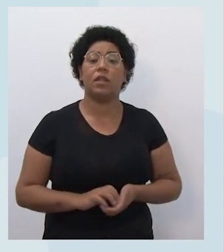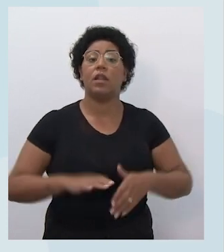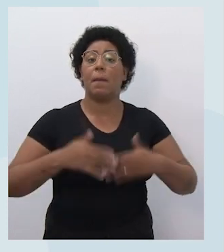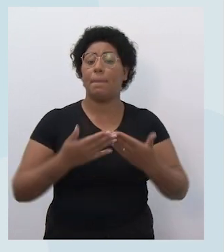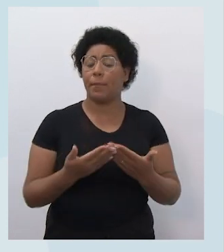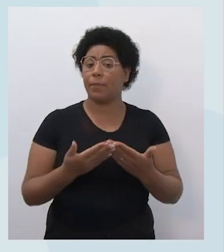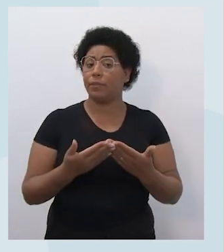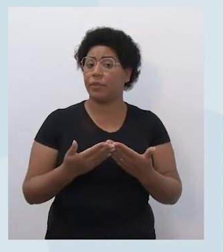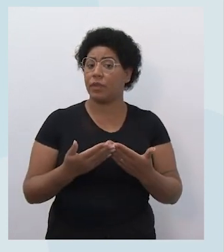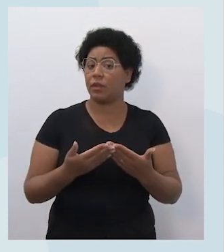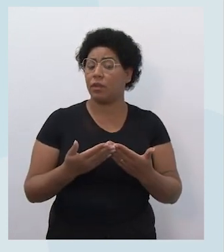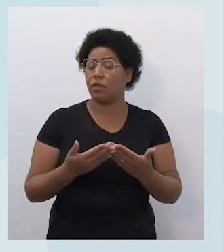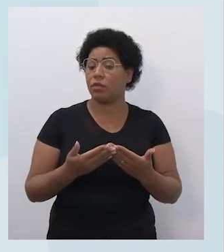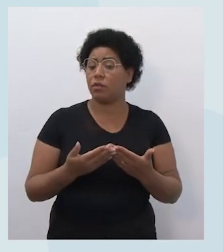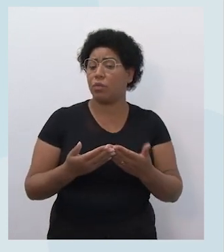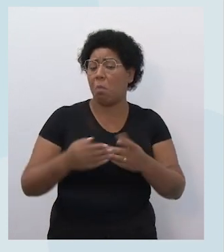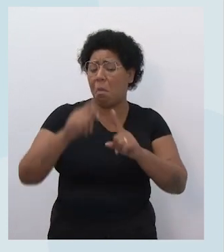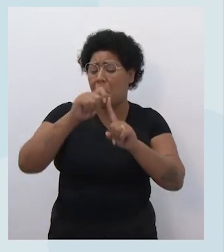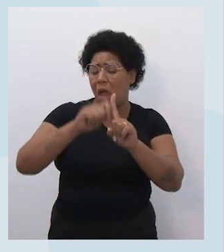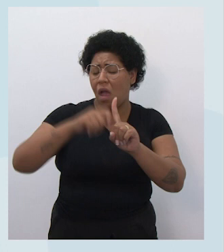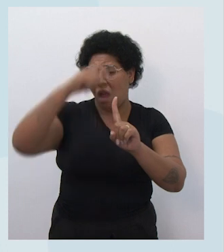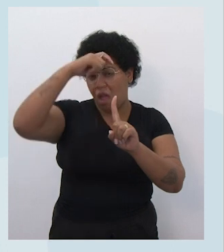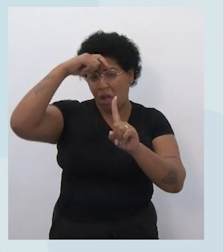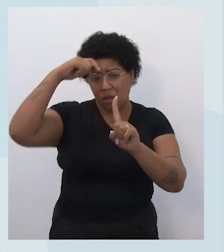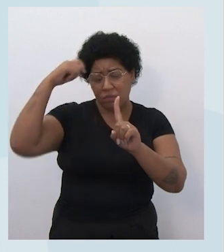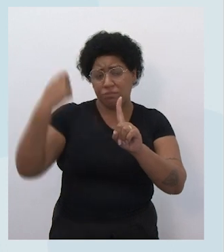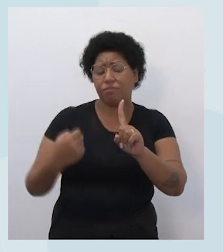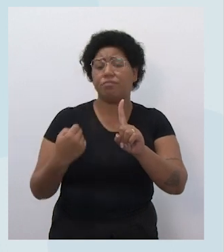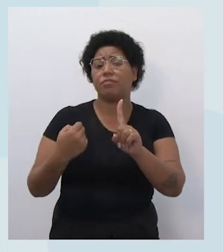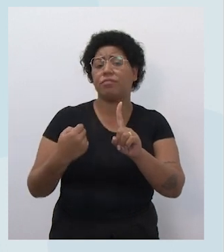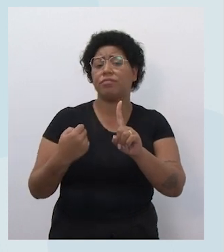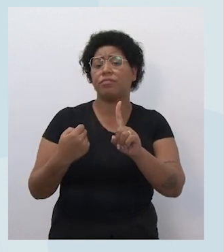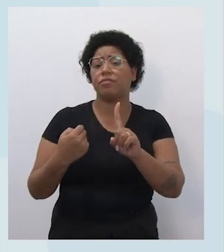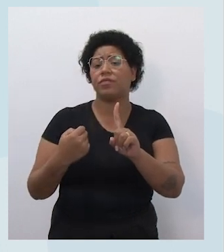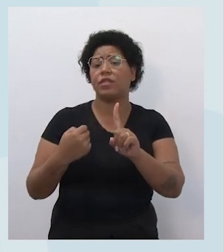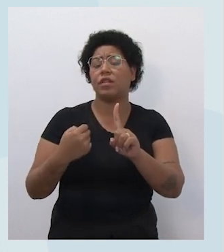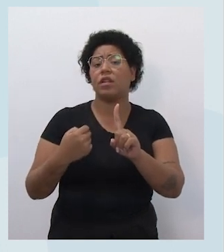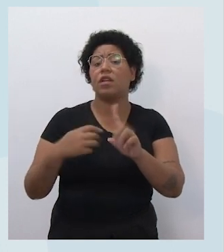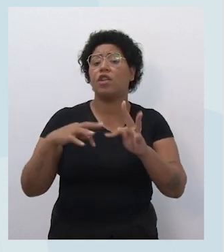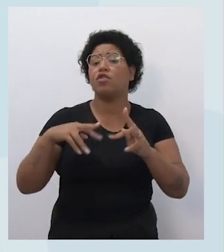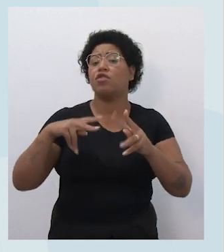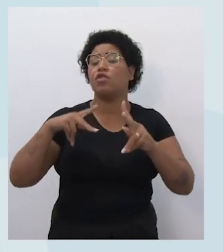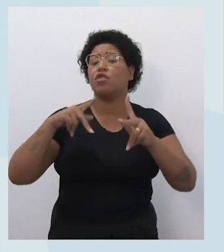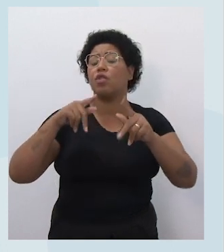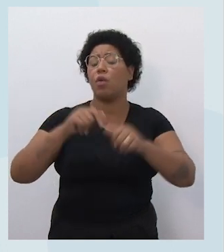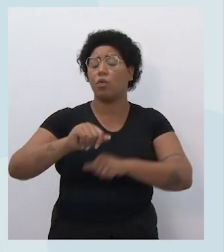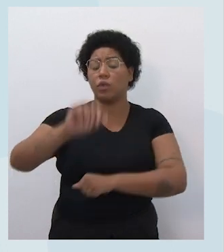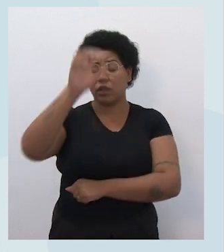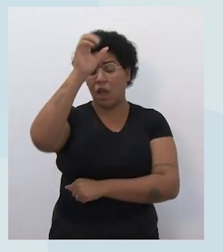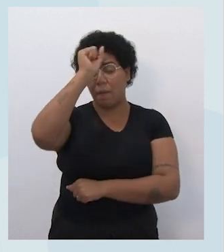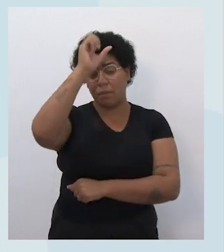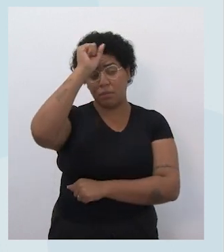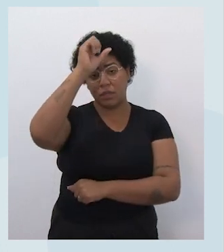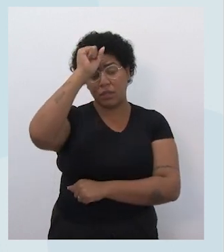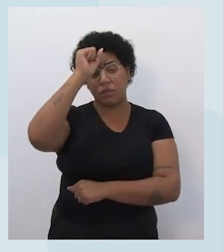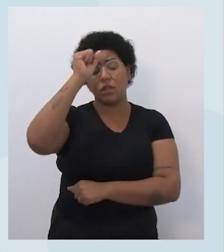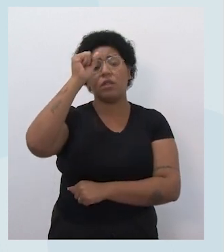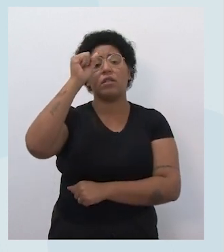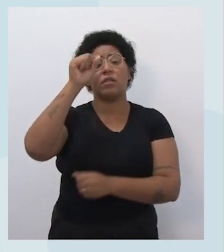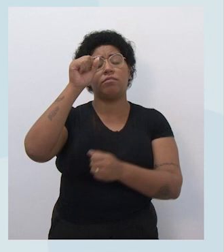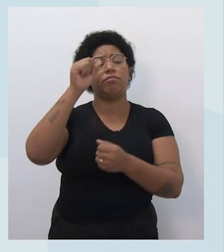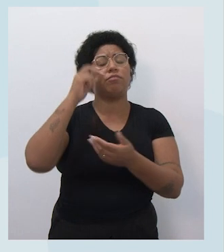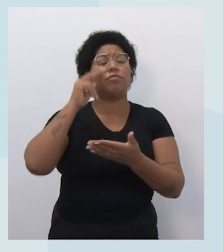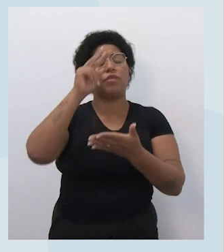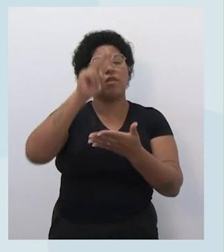longo desse mês de janeiro, deverá ser analisado o desempenho global desses estudantes, né, verificando a necessidade